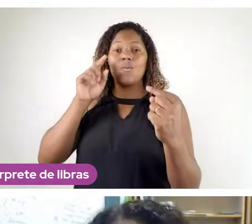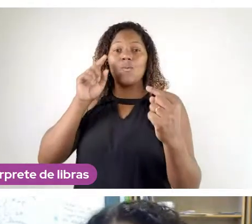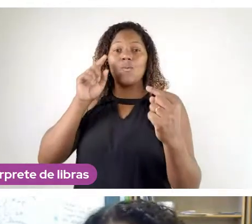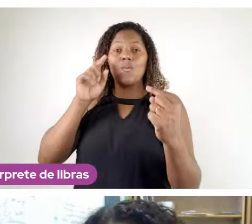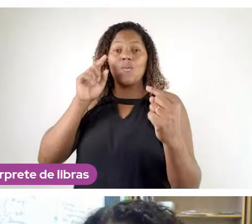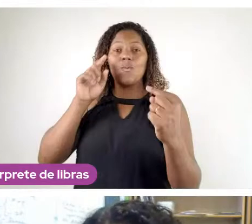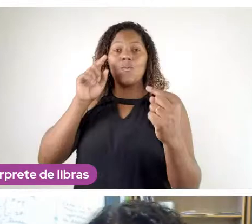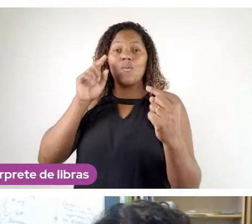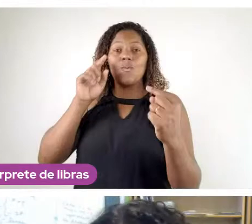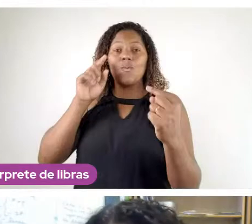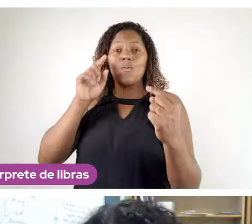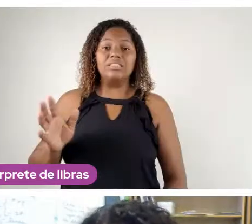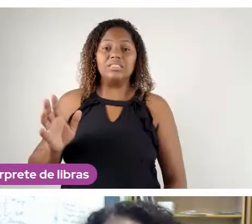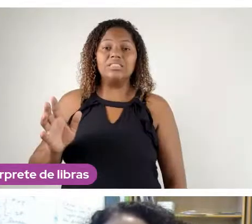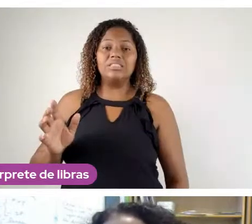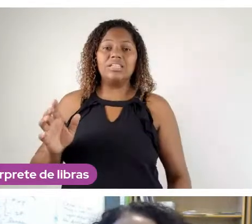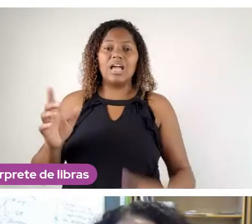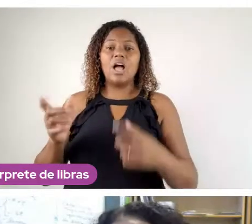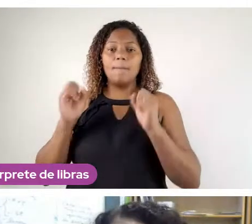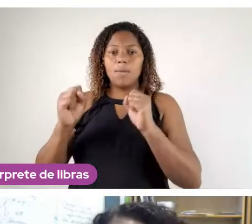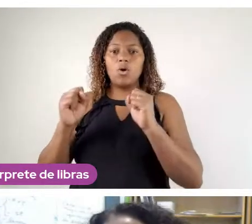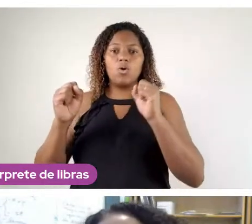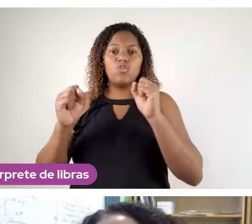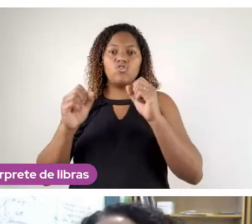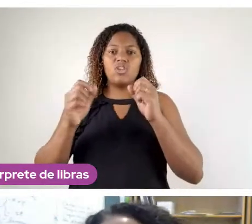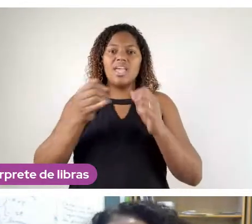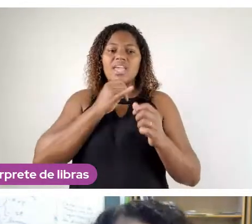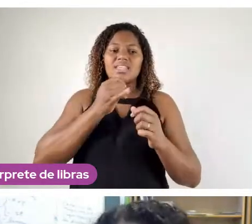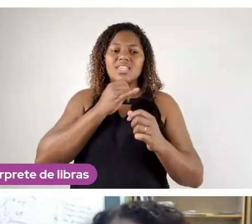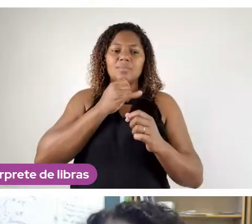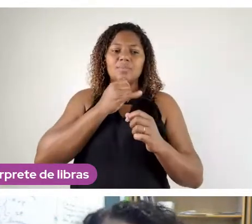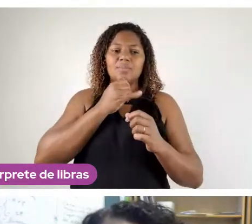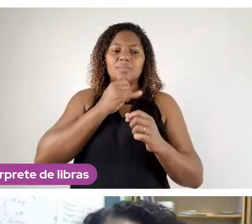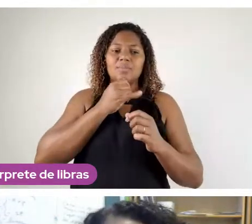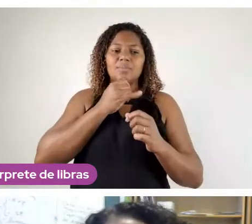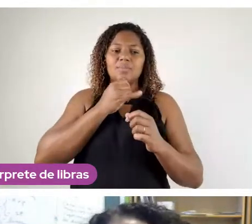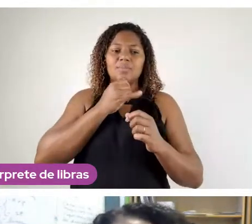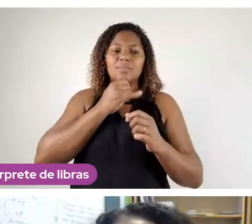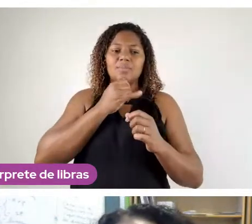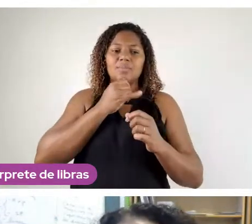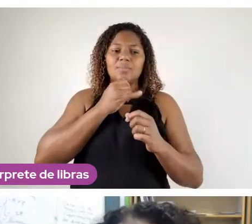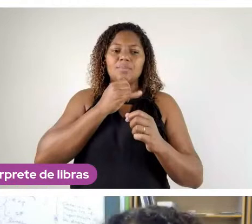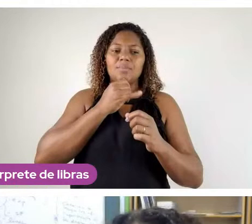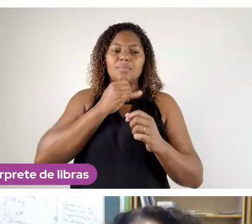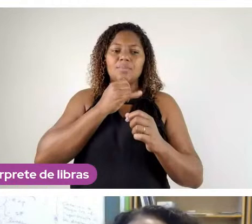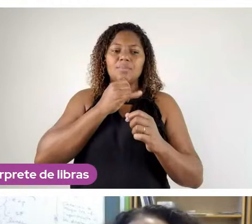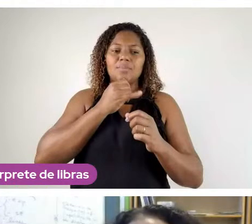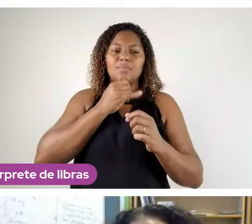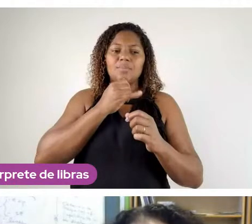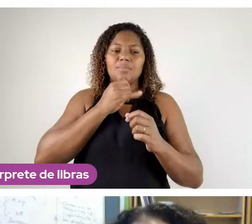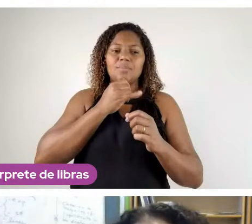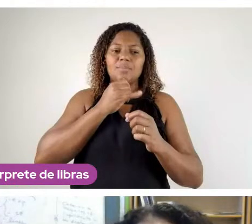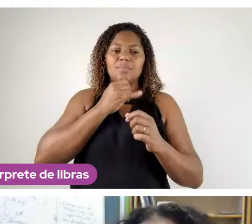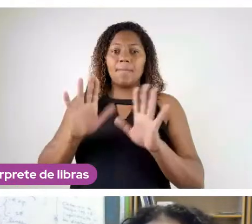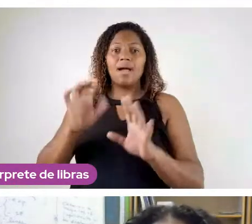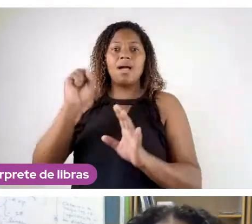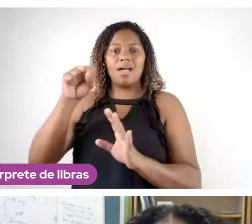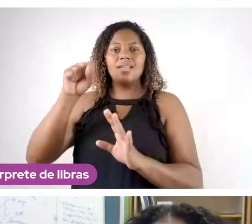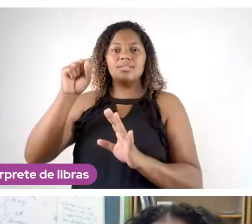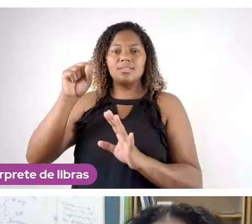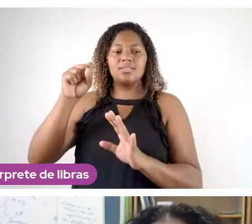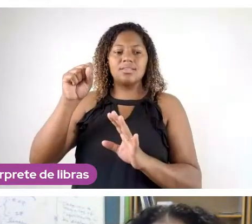pode pegar e botar as florações de algas nocivas em vários exemplos que ela deu na apresentação dela. Mas sim, seria possível. Tem muito.